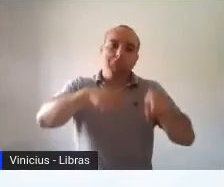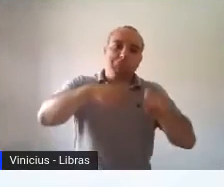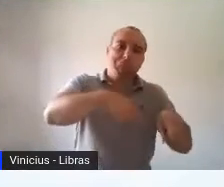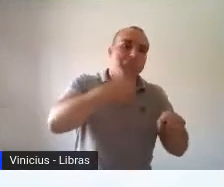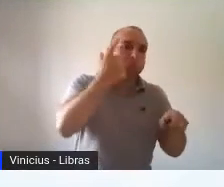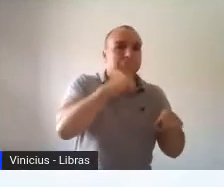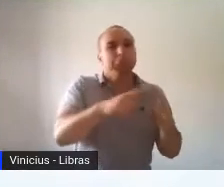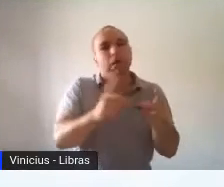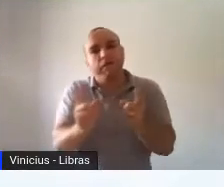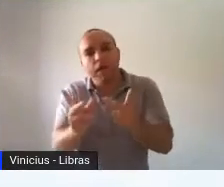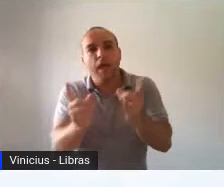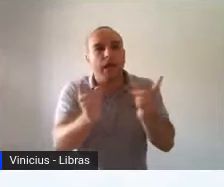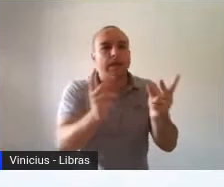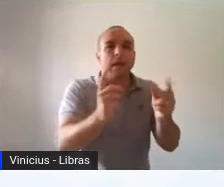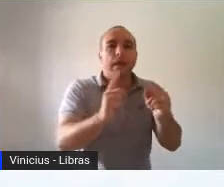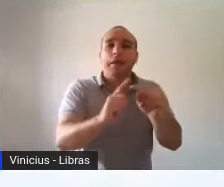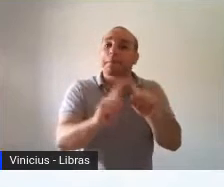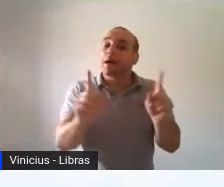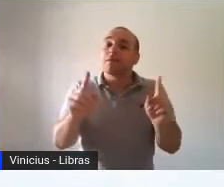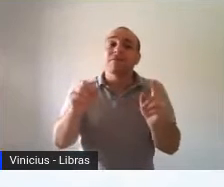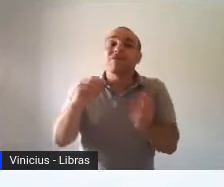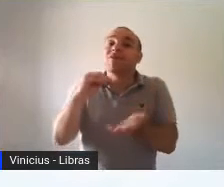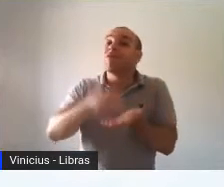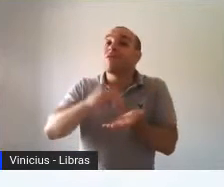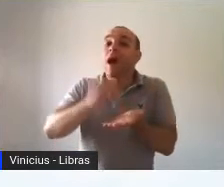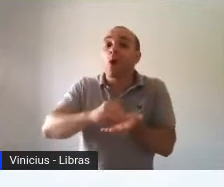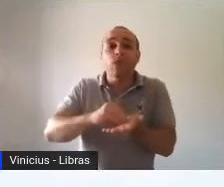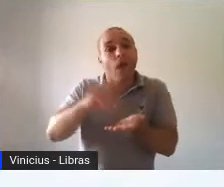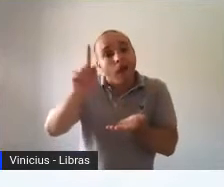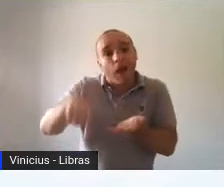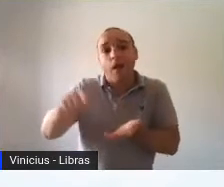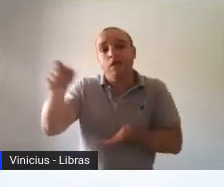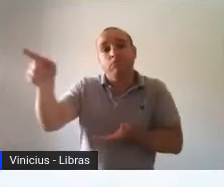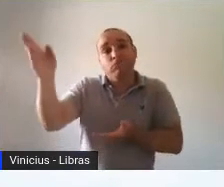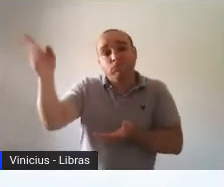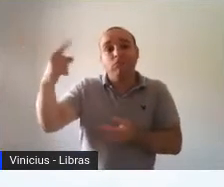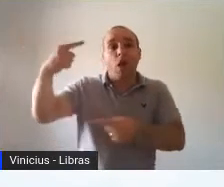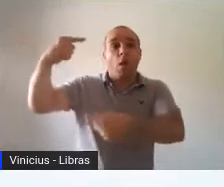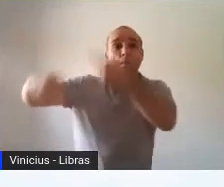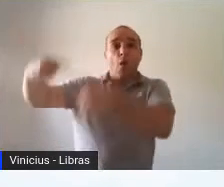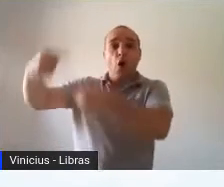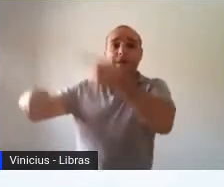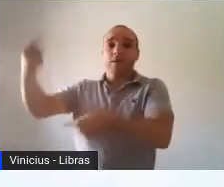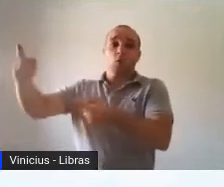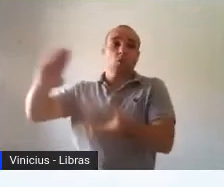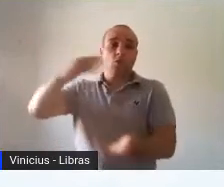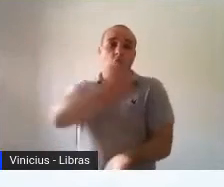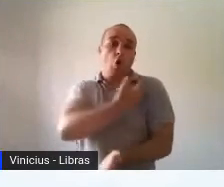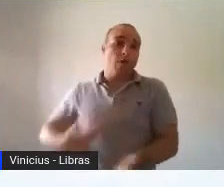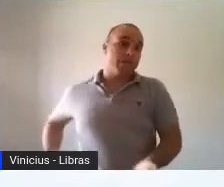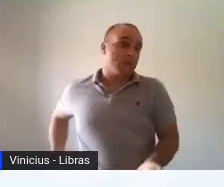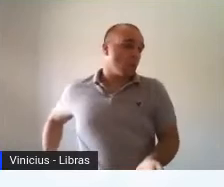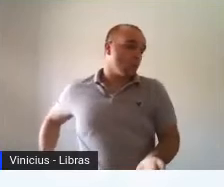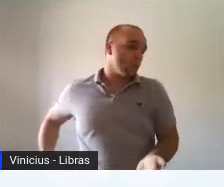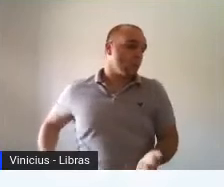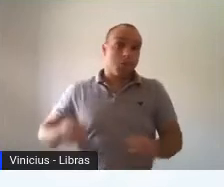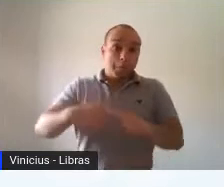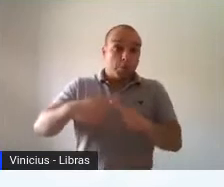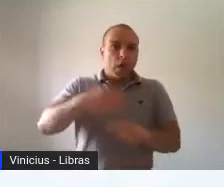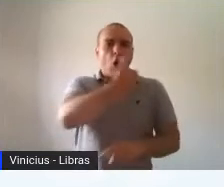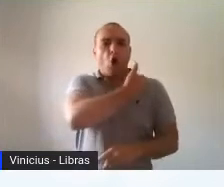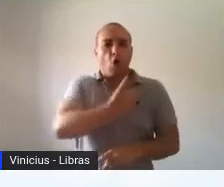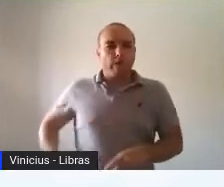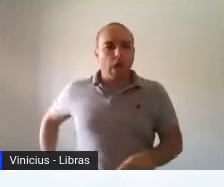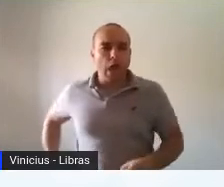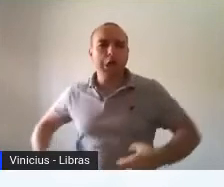por trás disso, tem toda essa questão política, instabilidade política, que pode piorar esse cenário, né? Como eu comentei